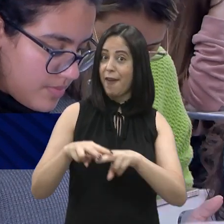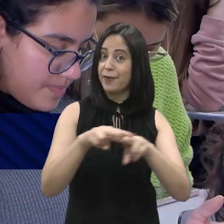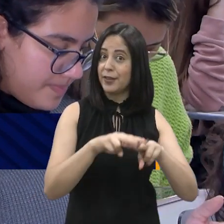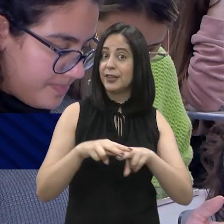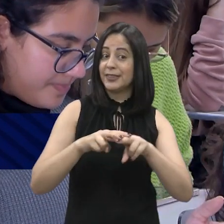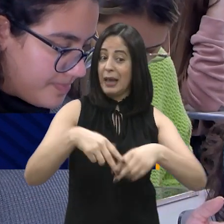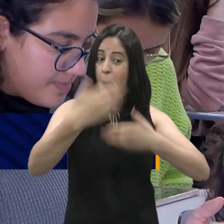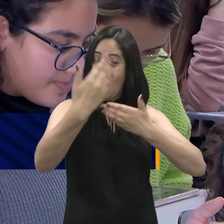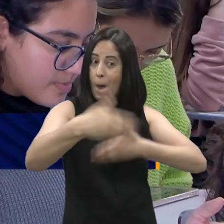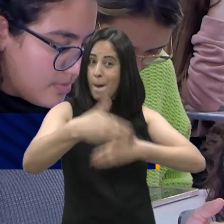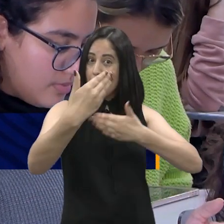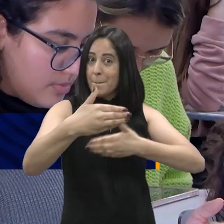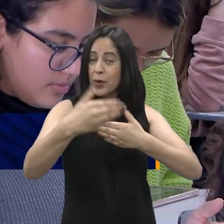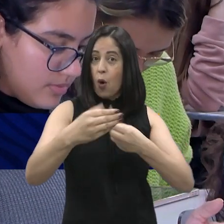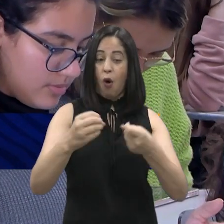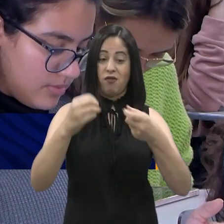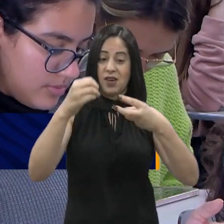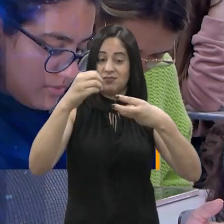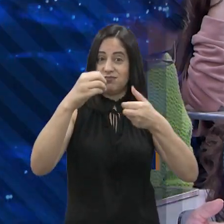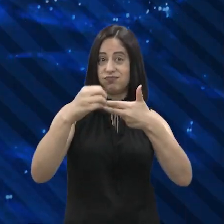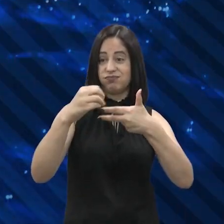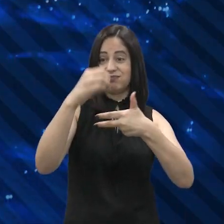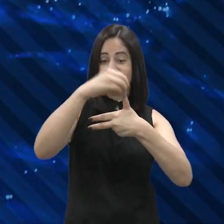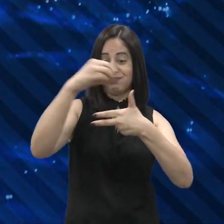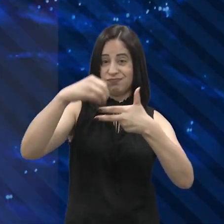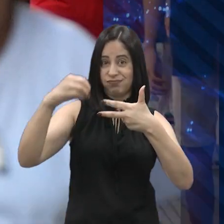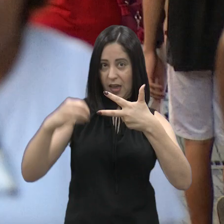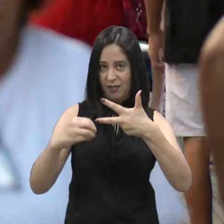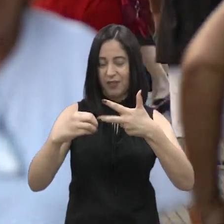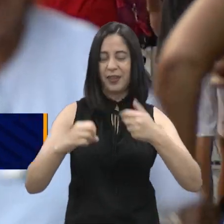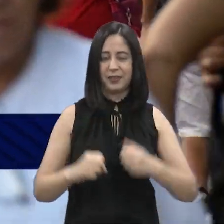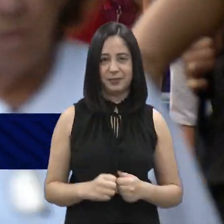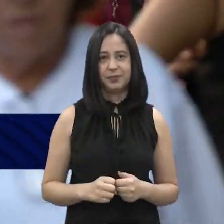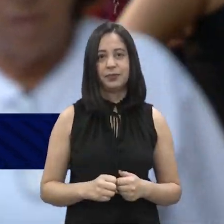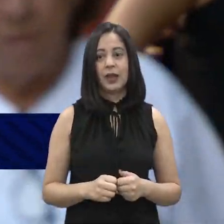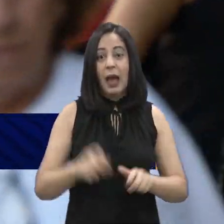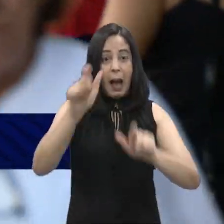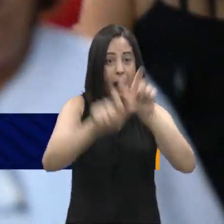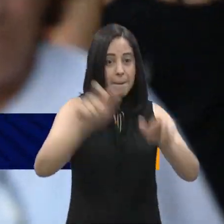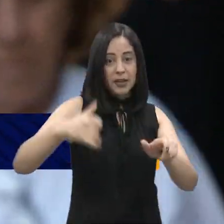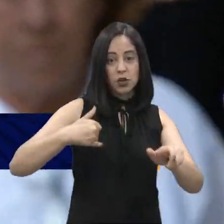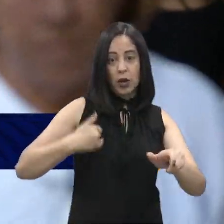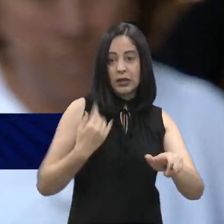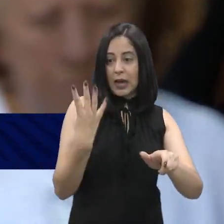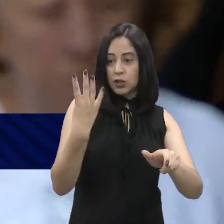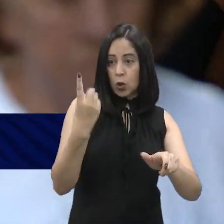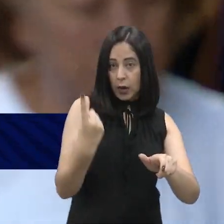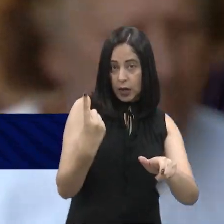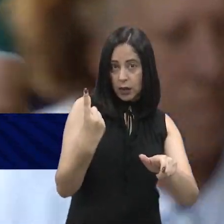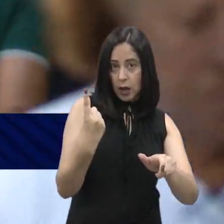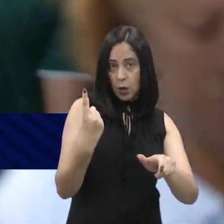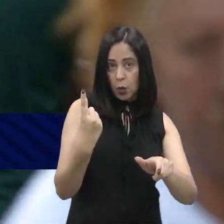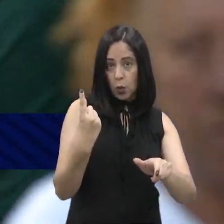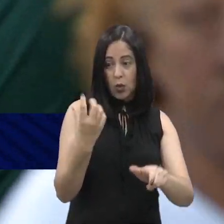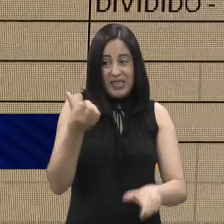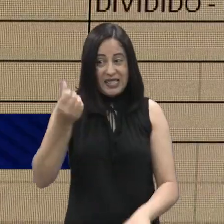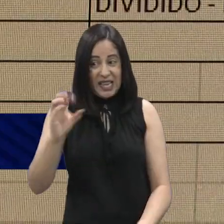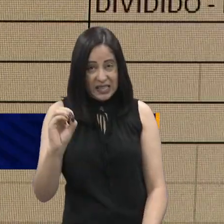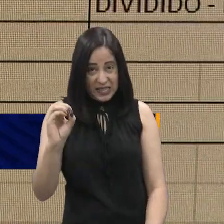Estudantes se preparam para as provas do Enem. Os brasileiros com idades entre 41 e 60